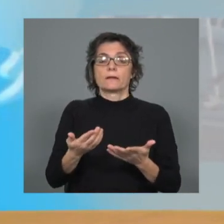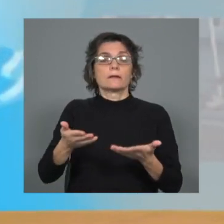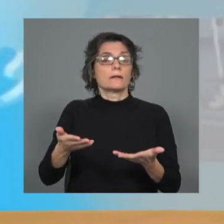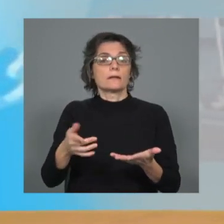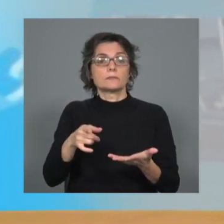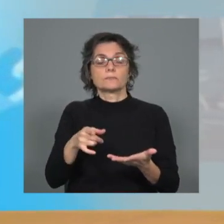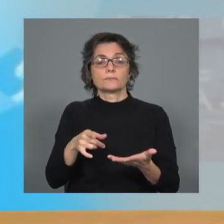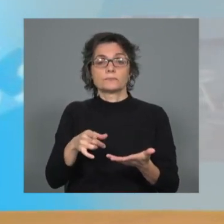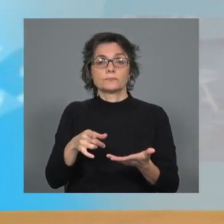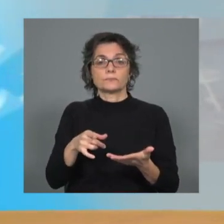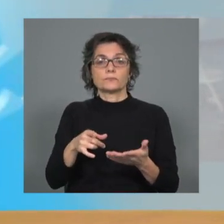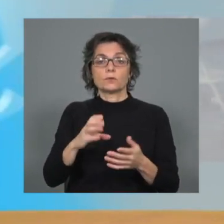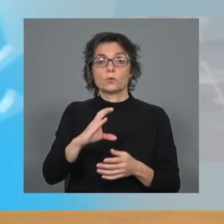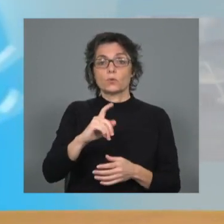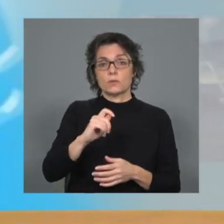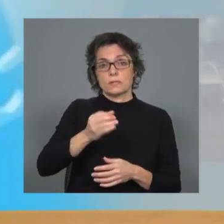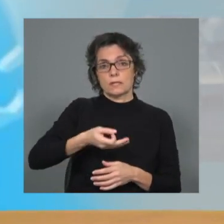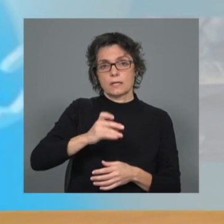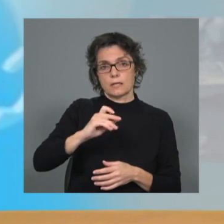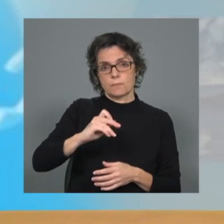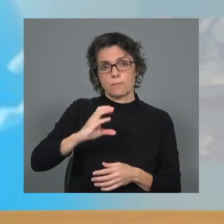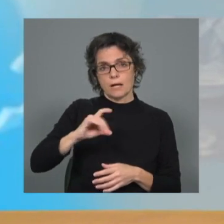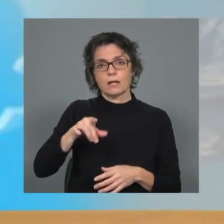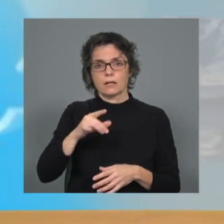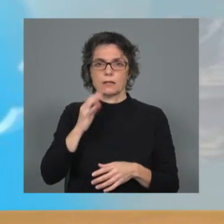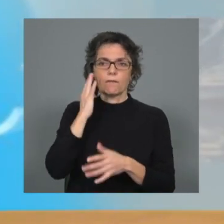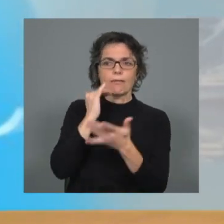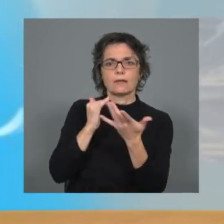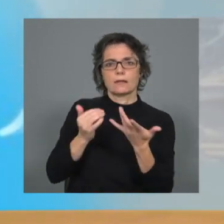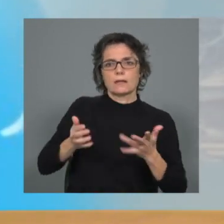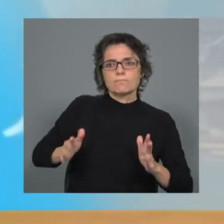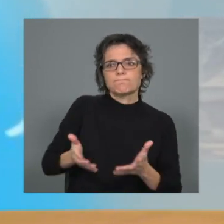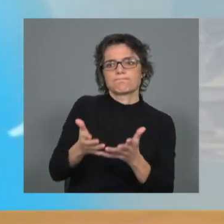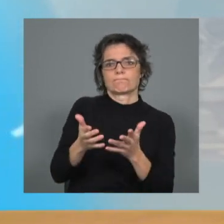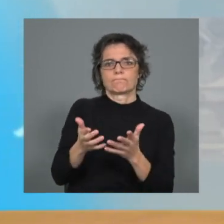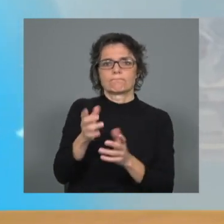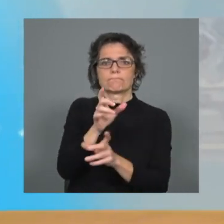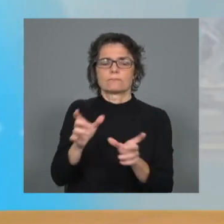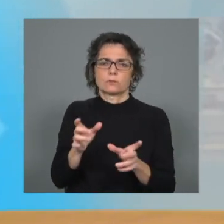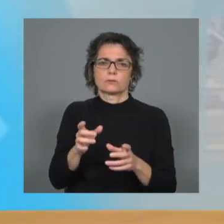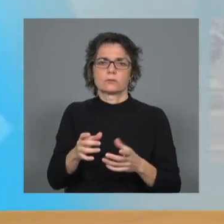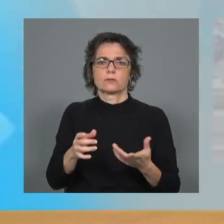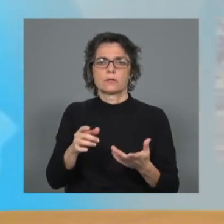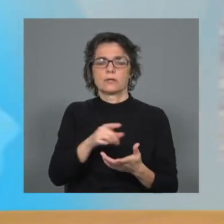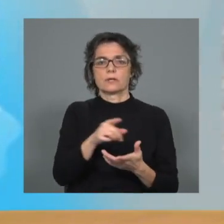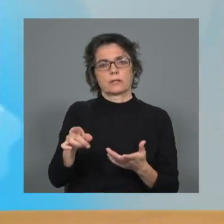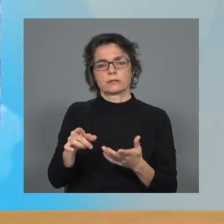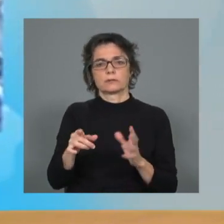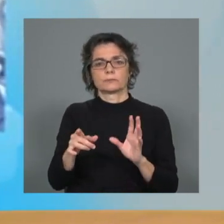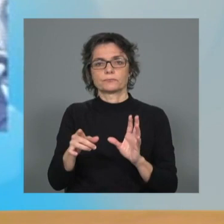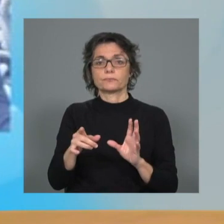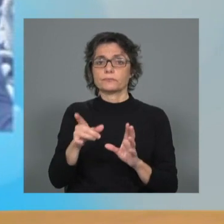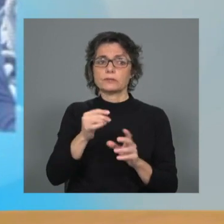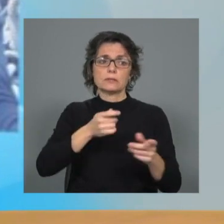nesse sentido o CEPAC também procura ter um papel ativo e interventivo em todos os fóruns que são possíveis e junto também de